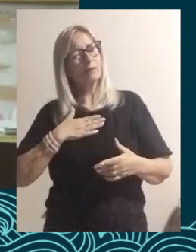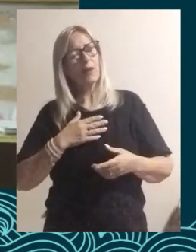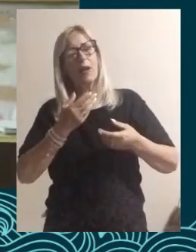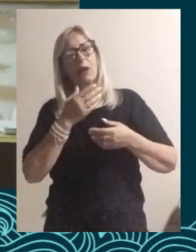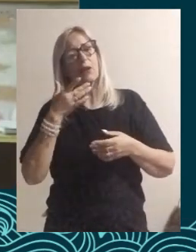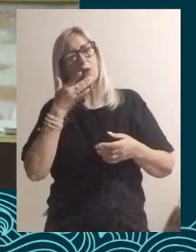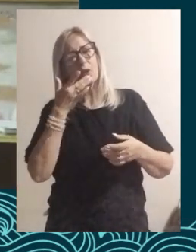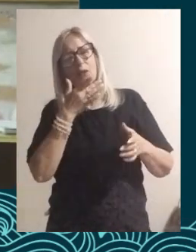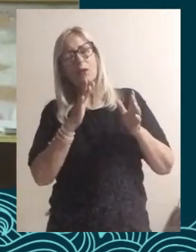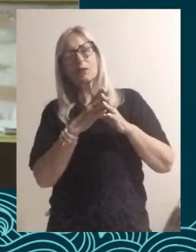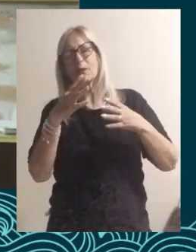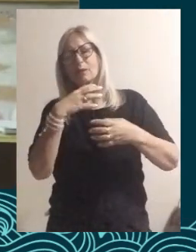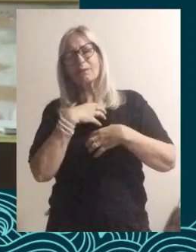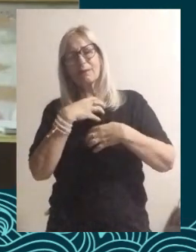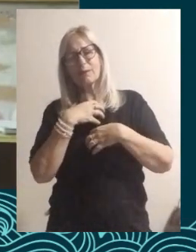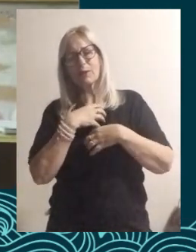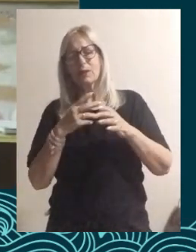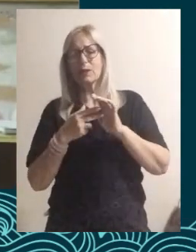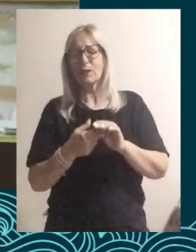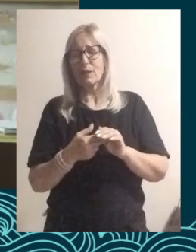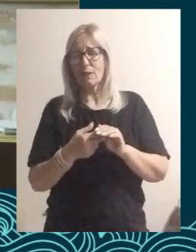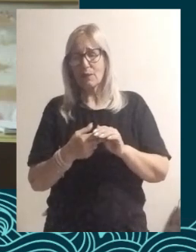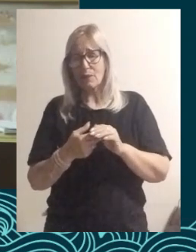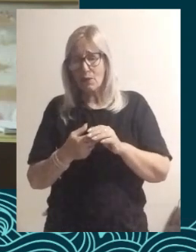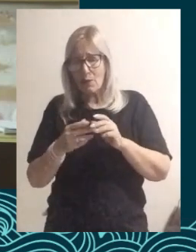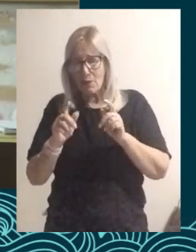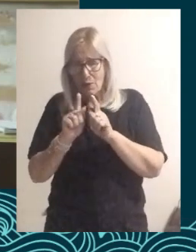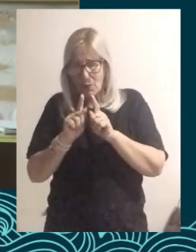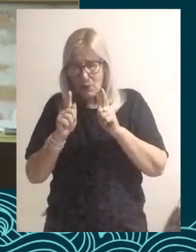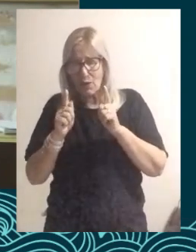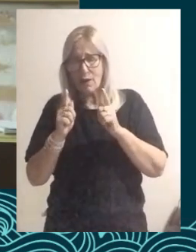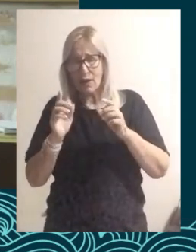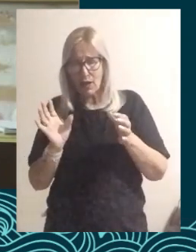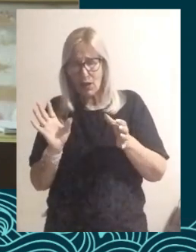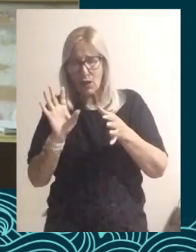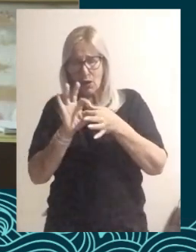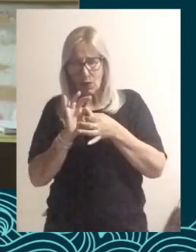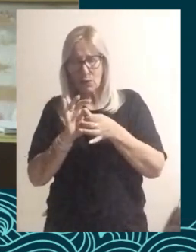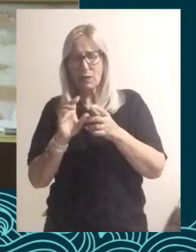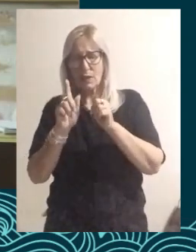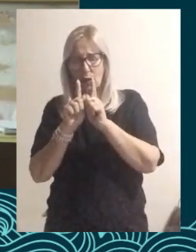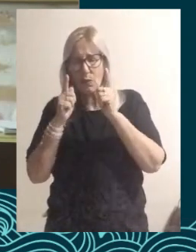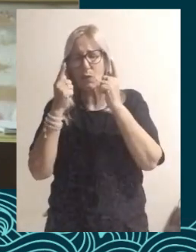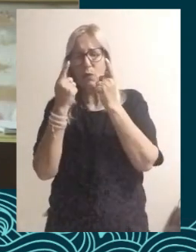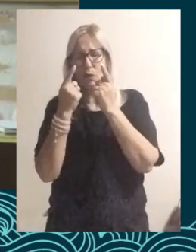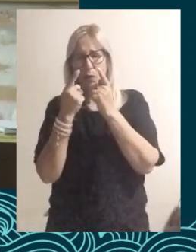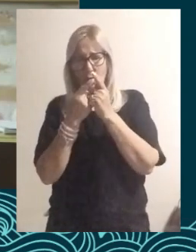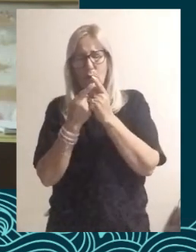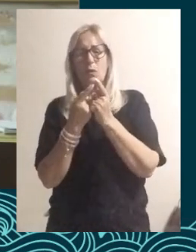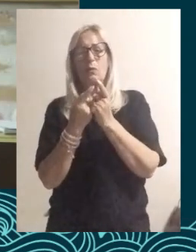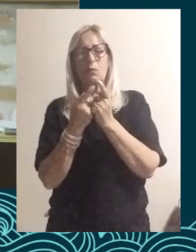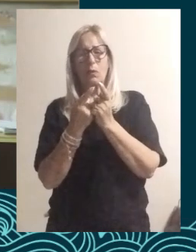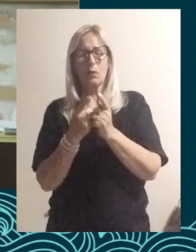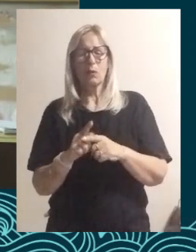né? É prazeroso, é gostoso a gente se sentir parte de um grupo, poder conversar